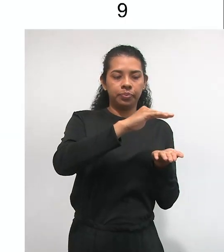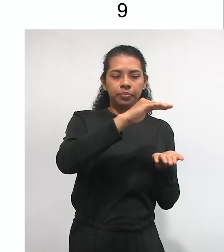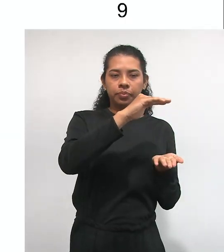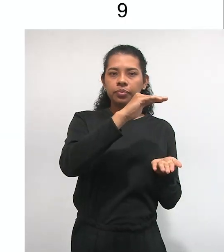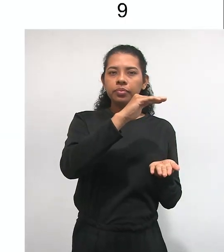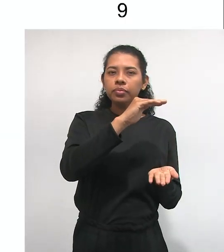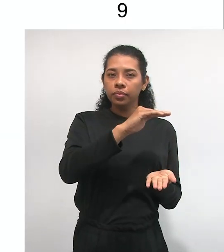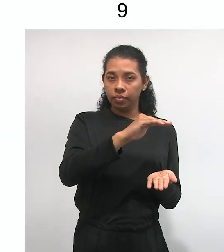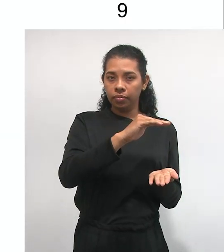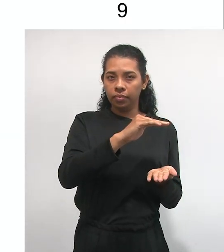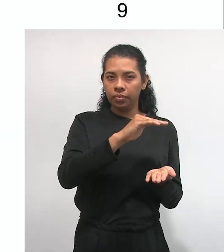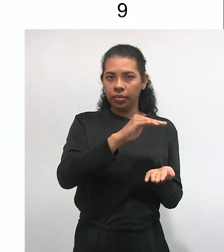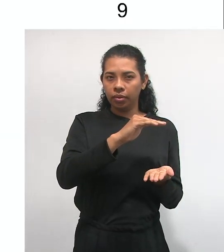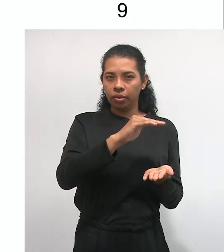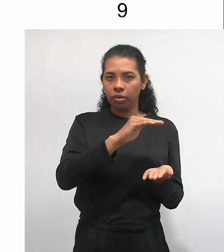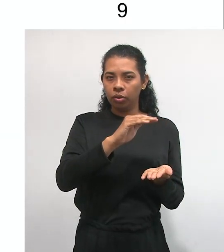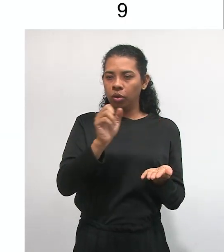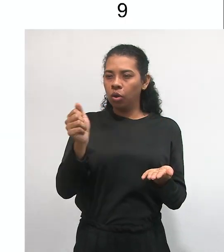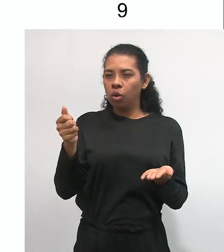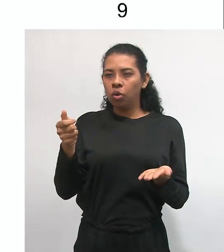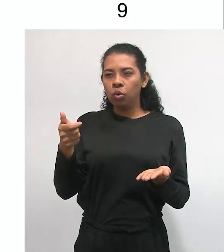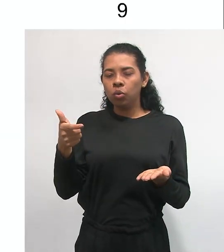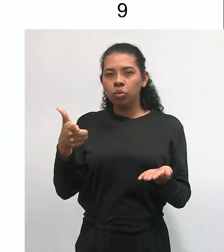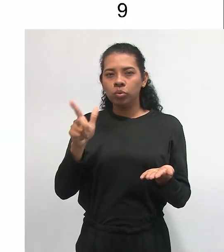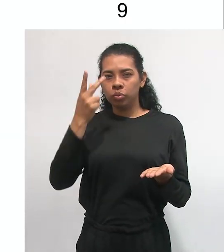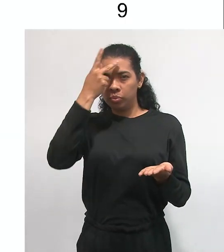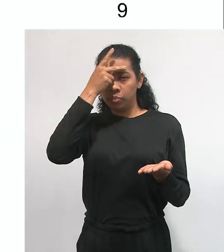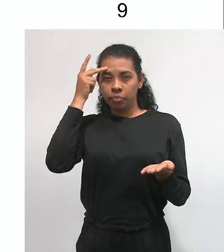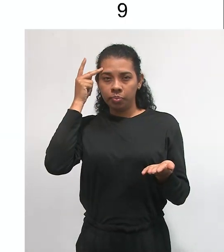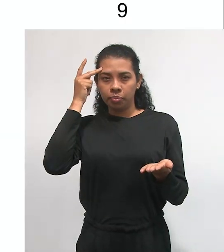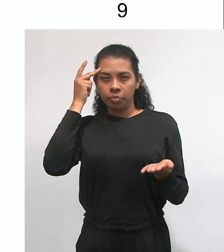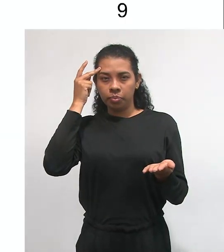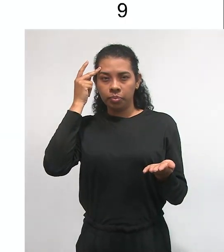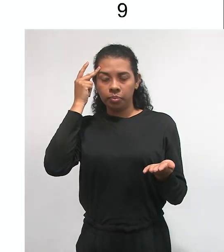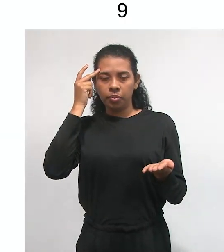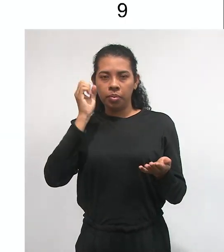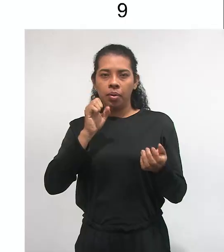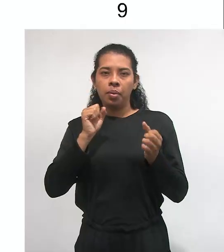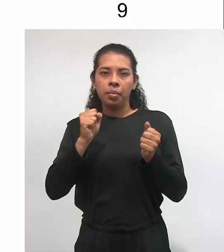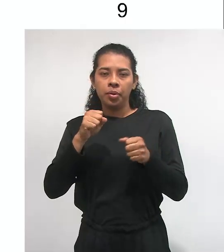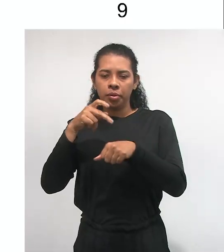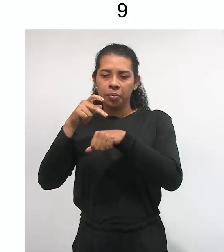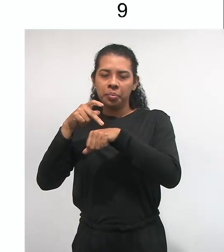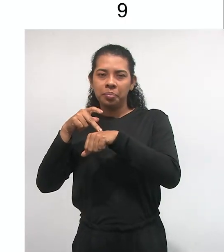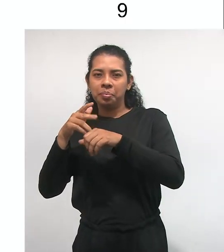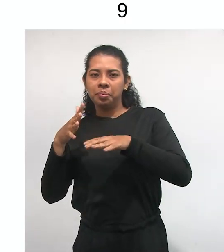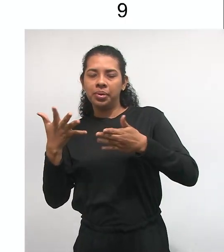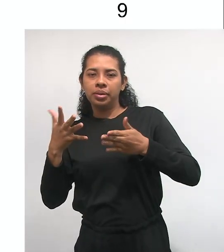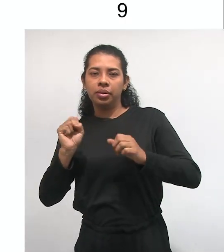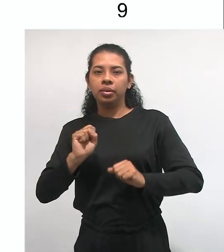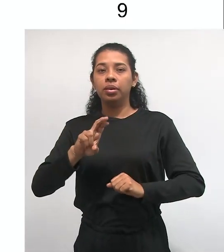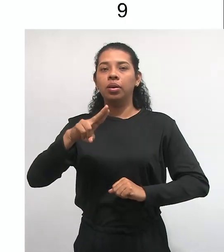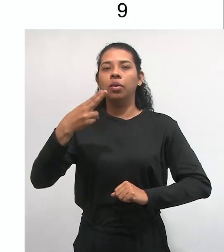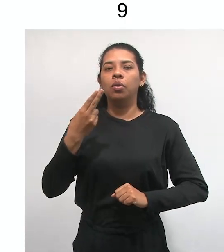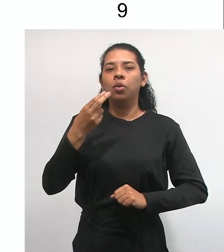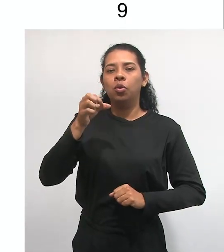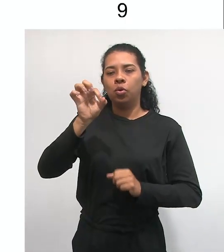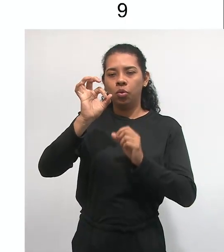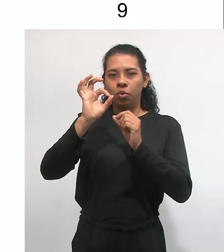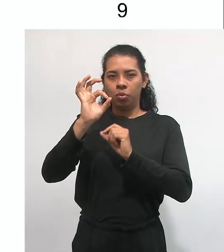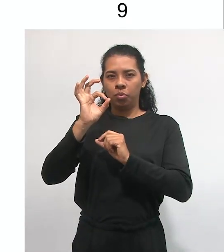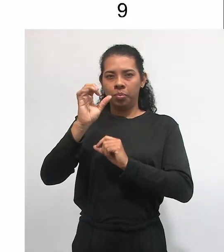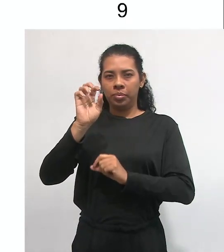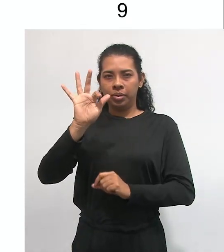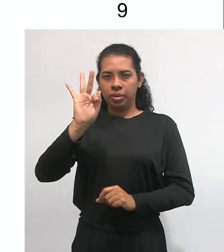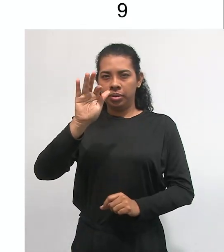vão se posicionar com as suas tampinhas, ou com a pedrinha, ou com a bolinha, sobre a palavra início do seu tabuleiro. Então,